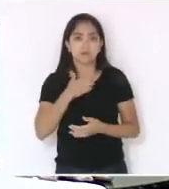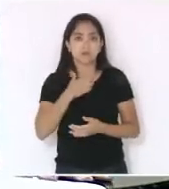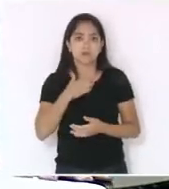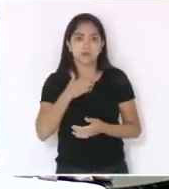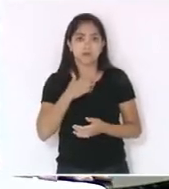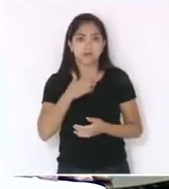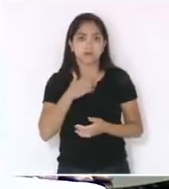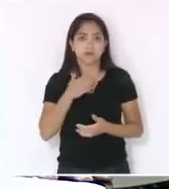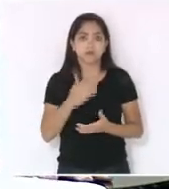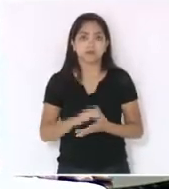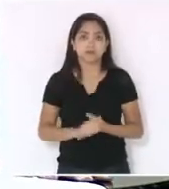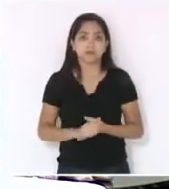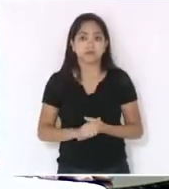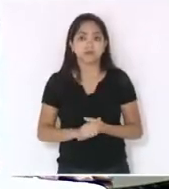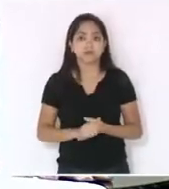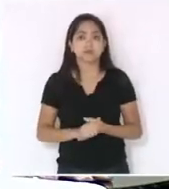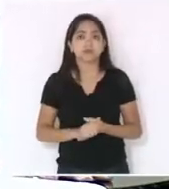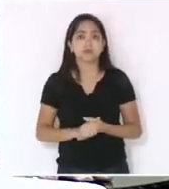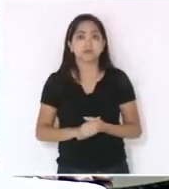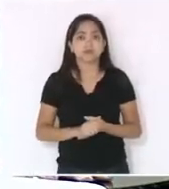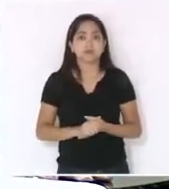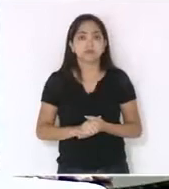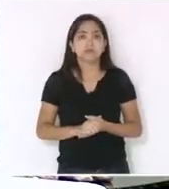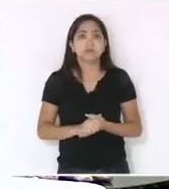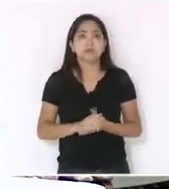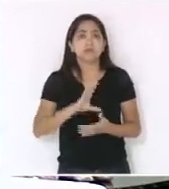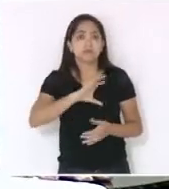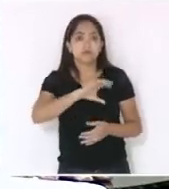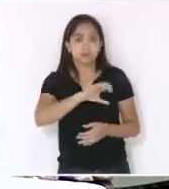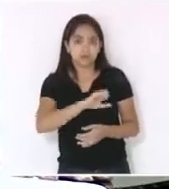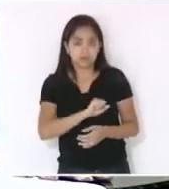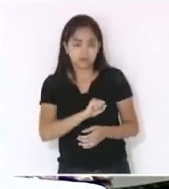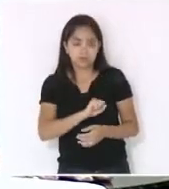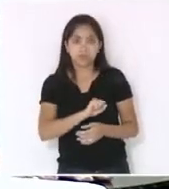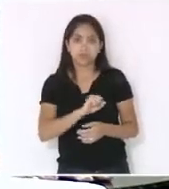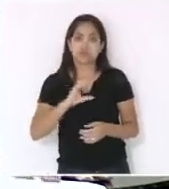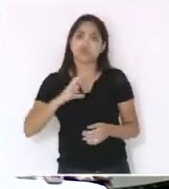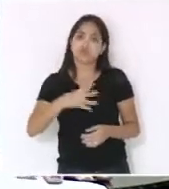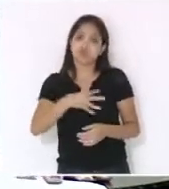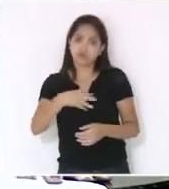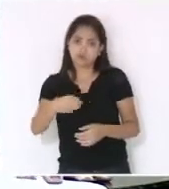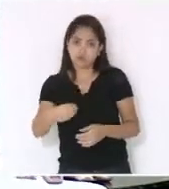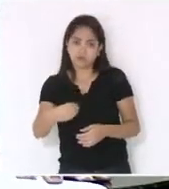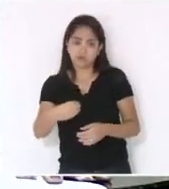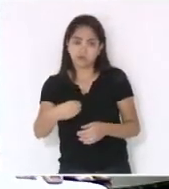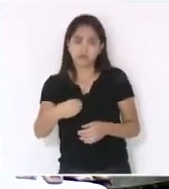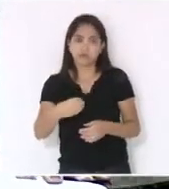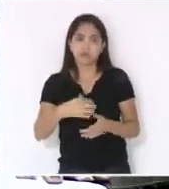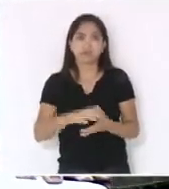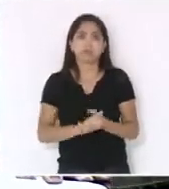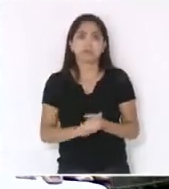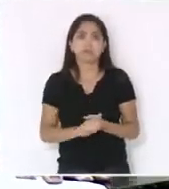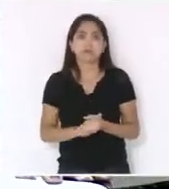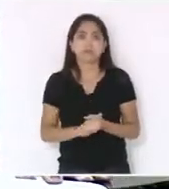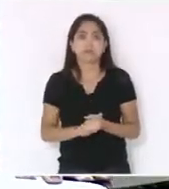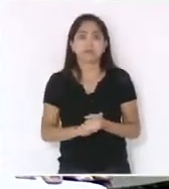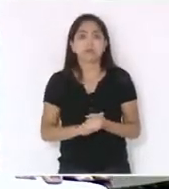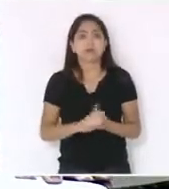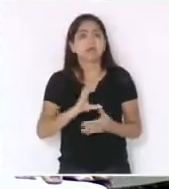Amamos igualmente nossos filhos héteros e LGBTs. Damos a eles o mesmo